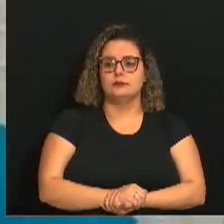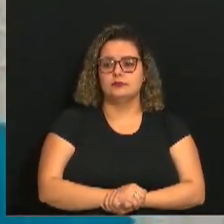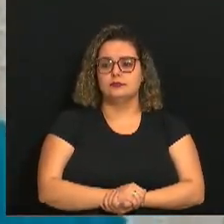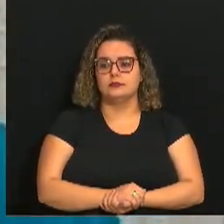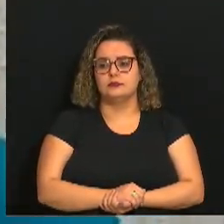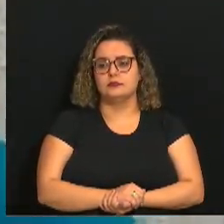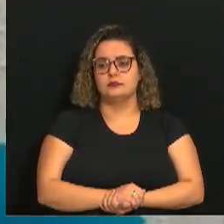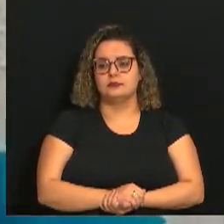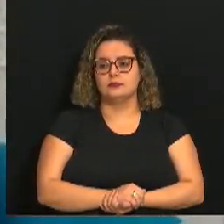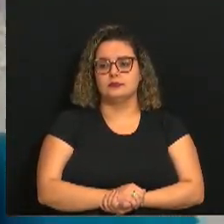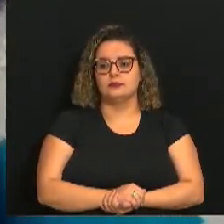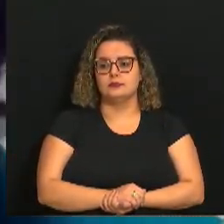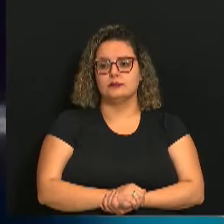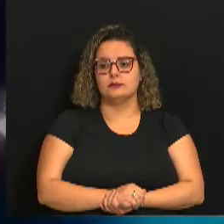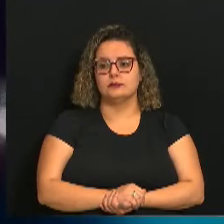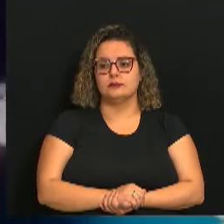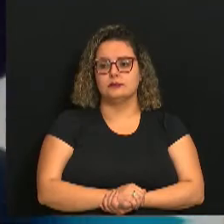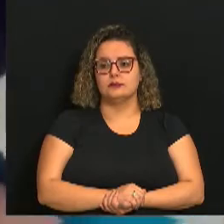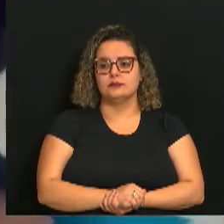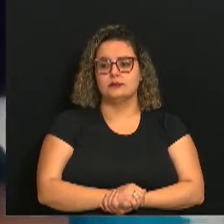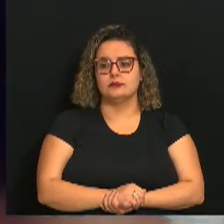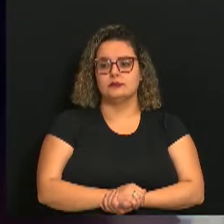Eu vou tentar aqui.